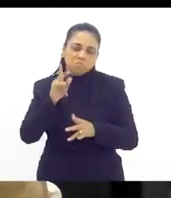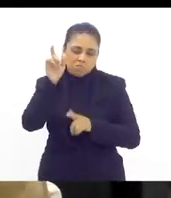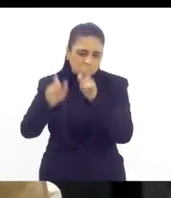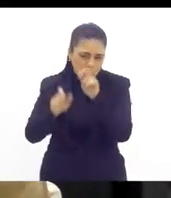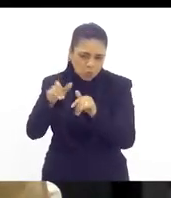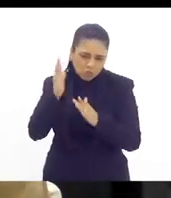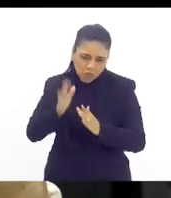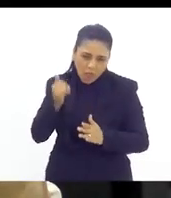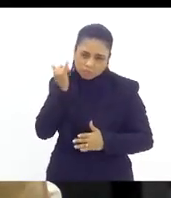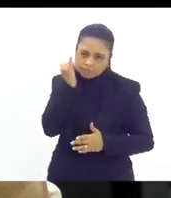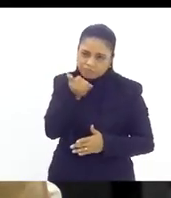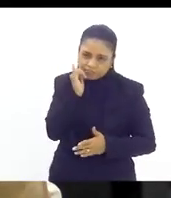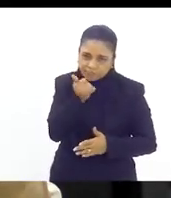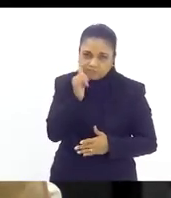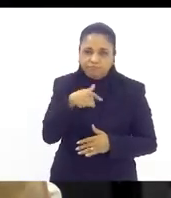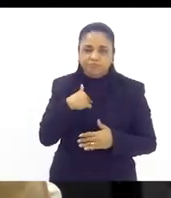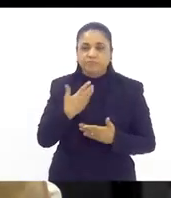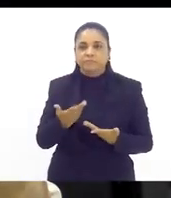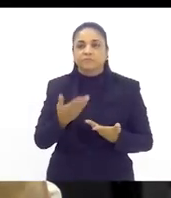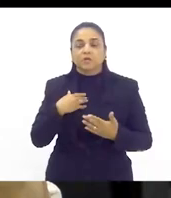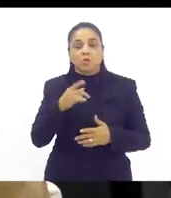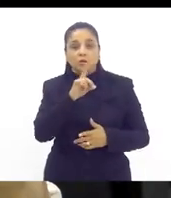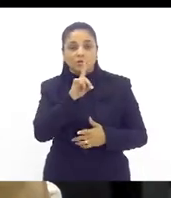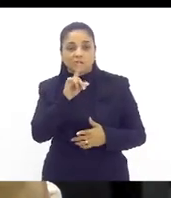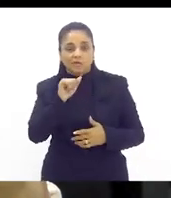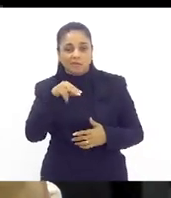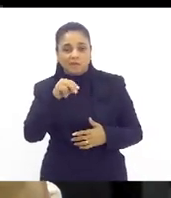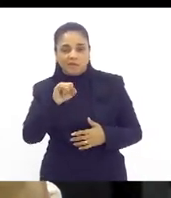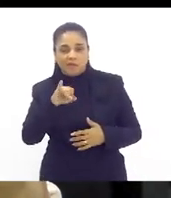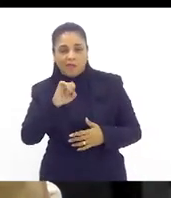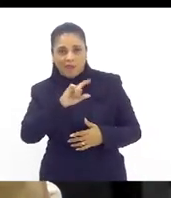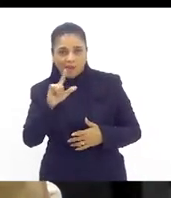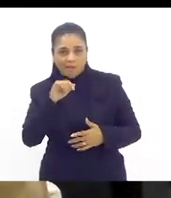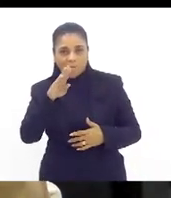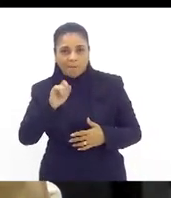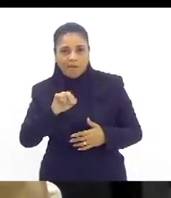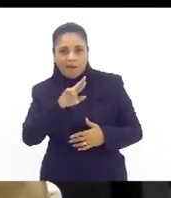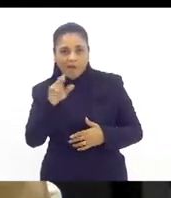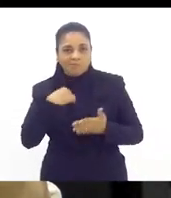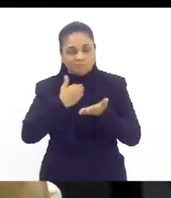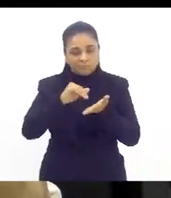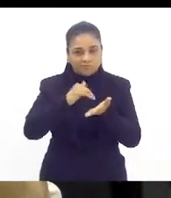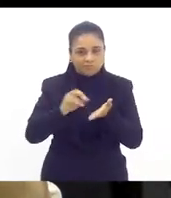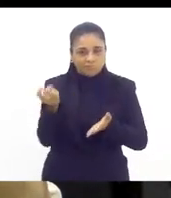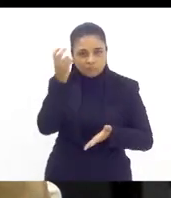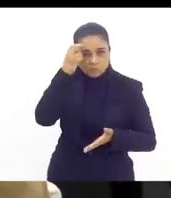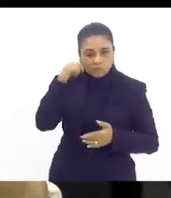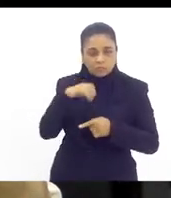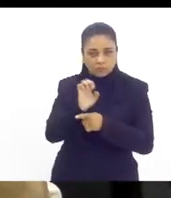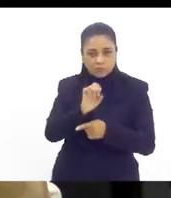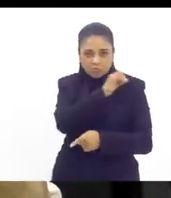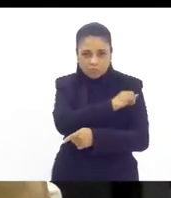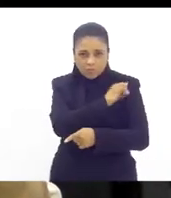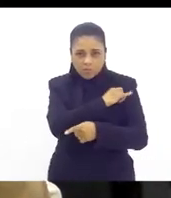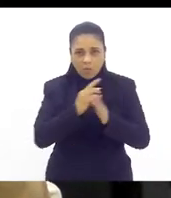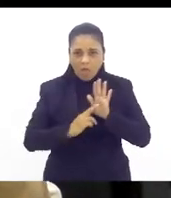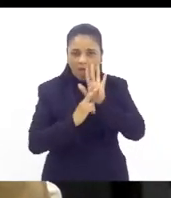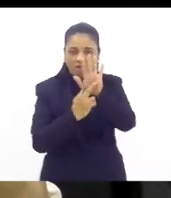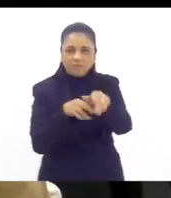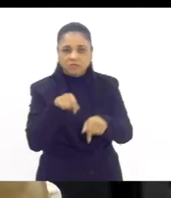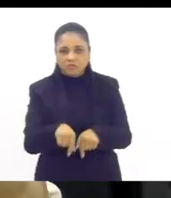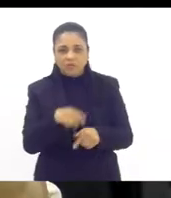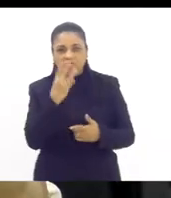molhado Então vamos lá eu sou Danielle Barros quem não me conhece sou secretária de cultura do Estado do Rio de Janeiro Estou à frente dessa pasta já